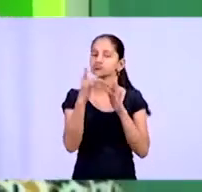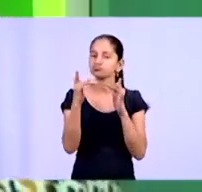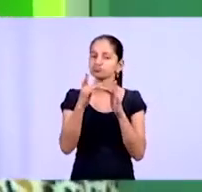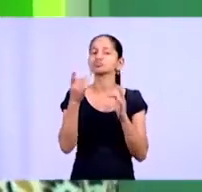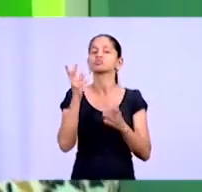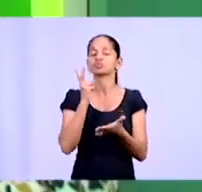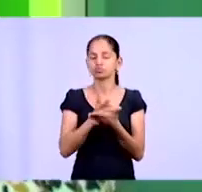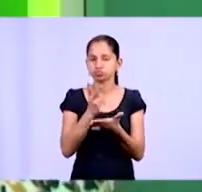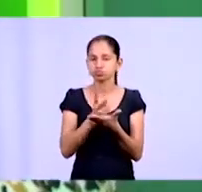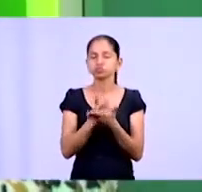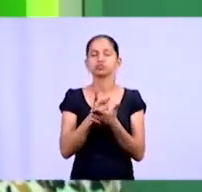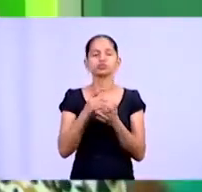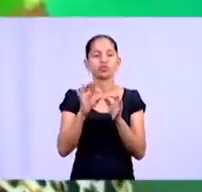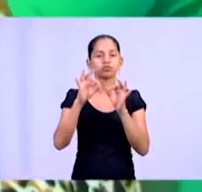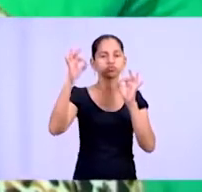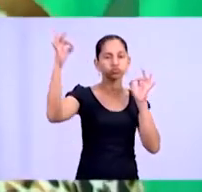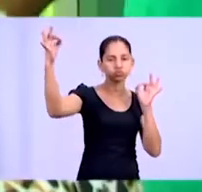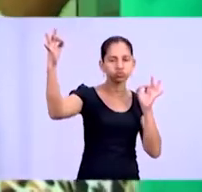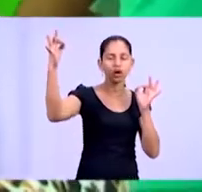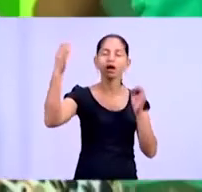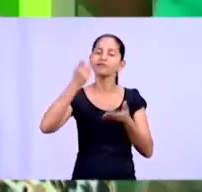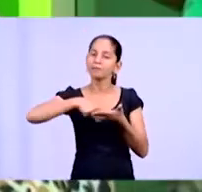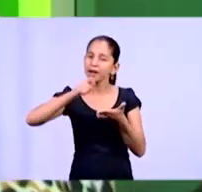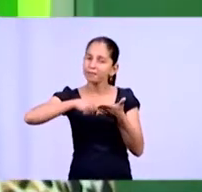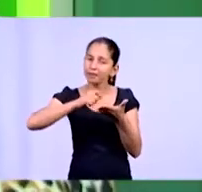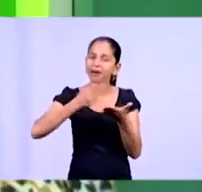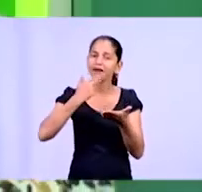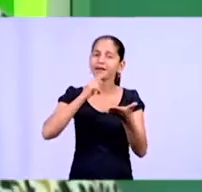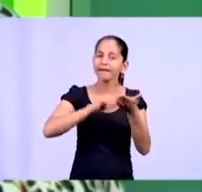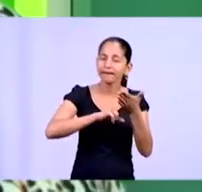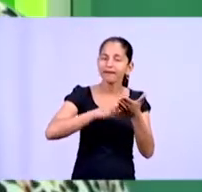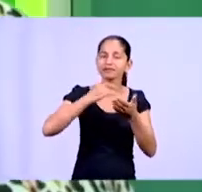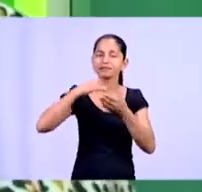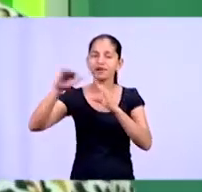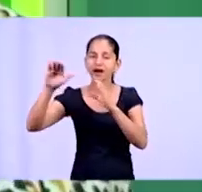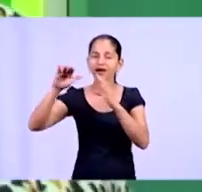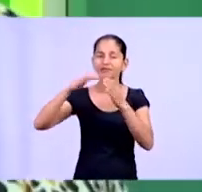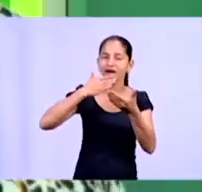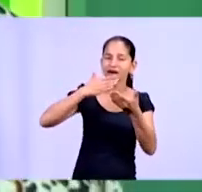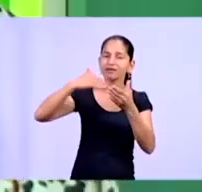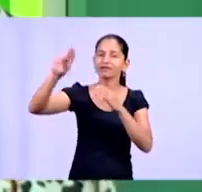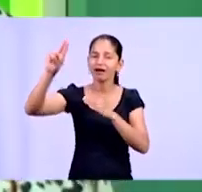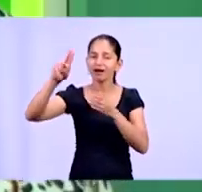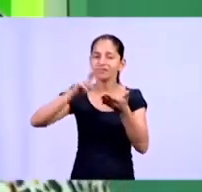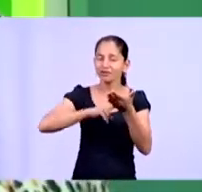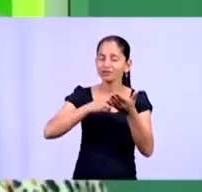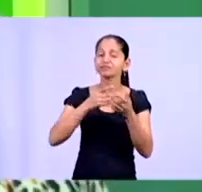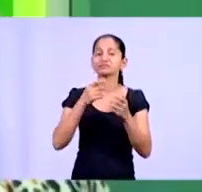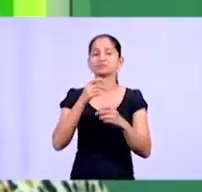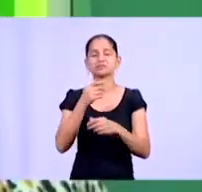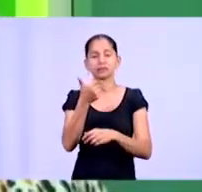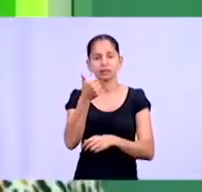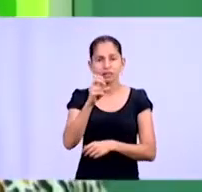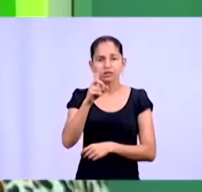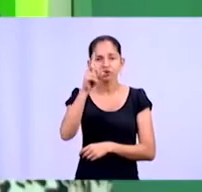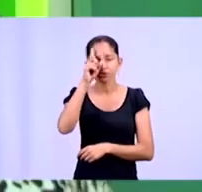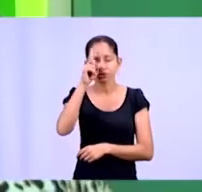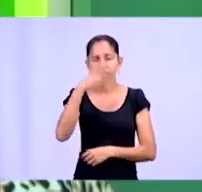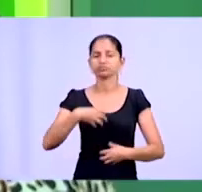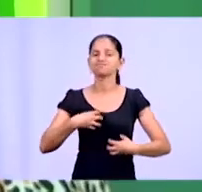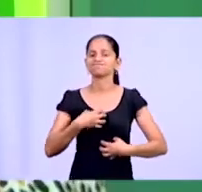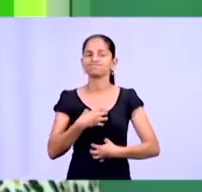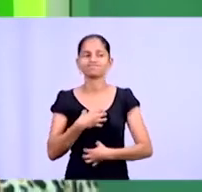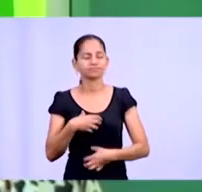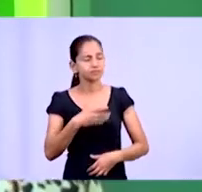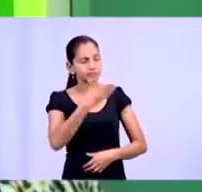contato. Ele veio para cá e ficou me escrevendo, eu escrevia para ele. Só quando passava 15 dias, um mês, gente, era uma agonia. Será